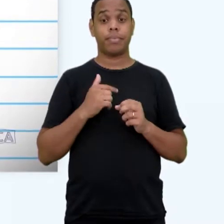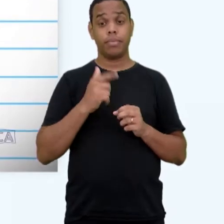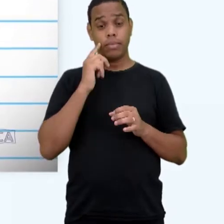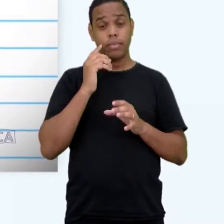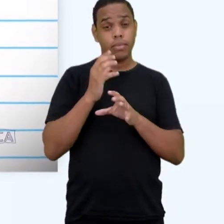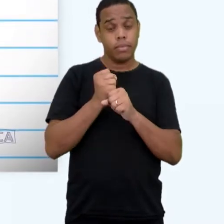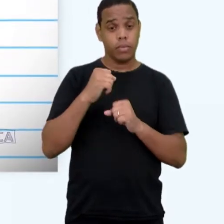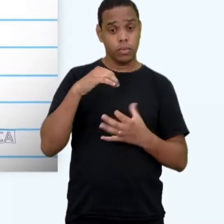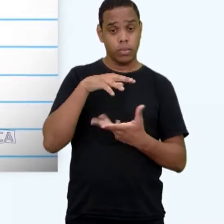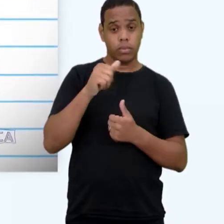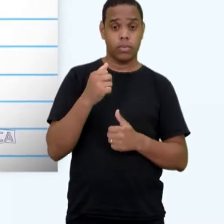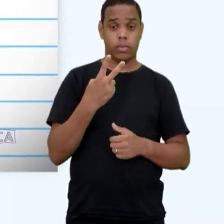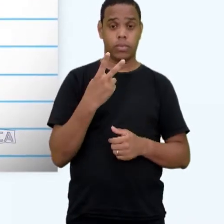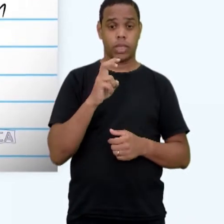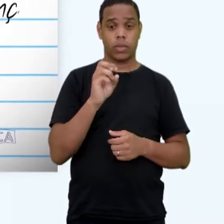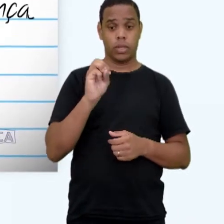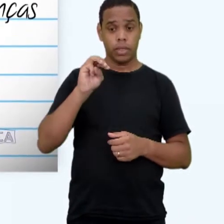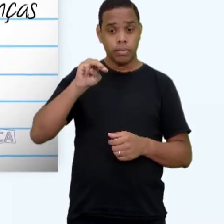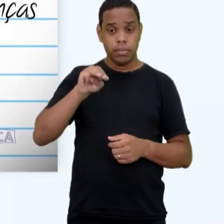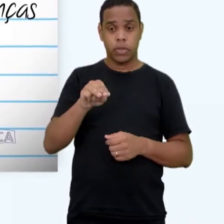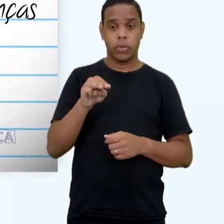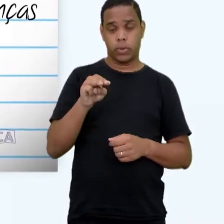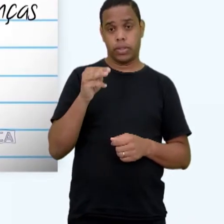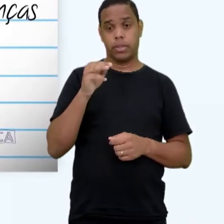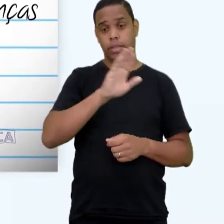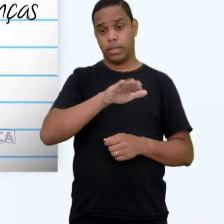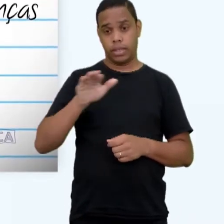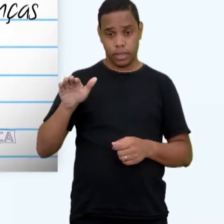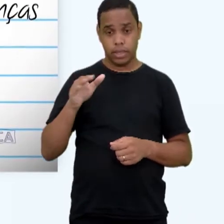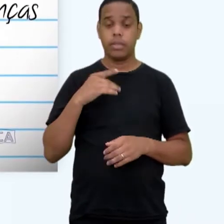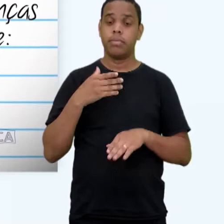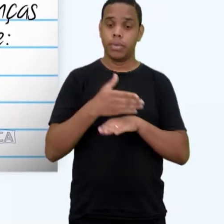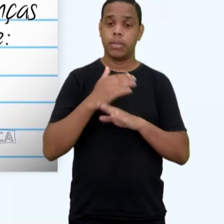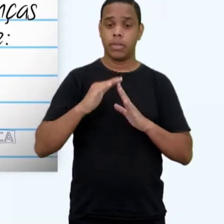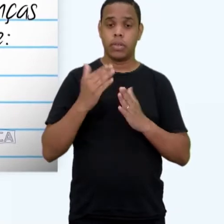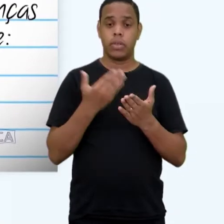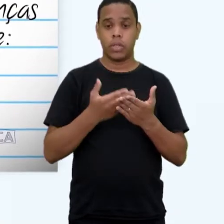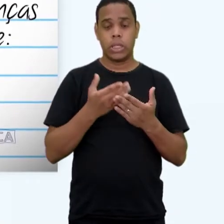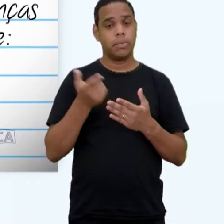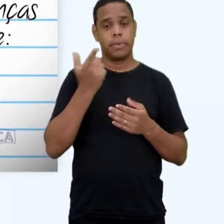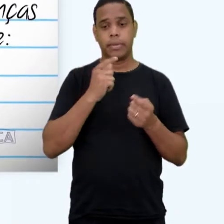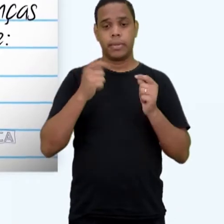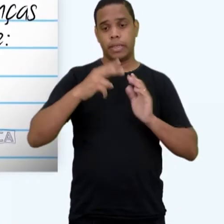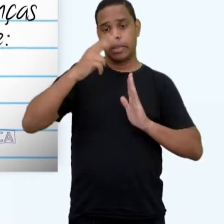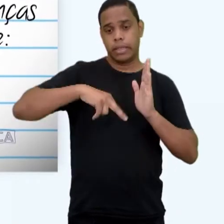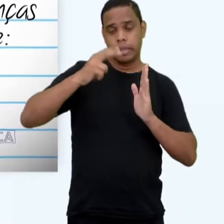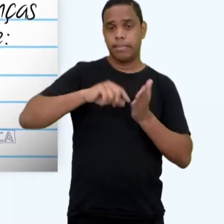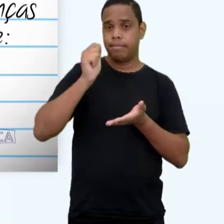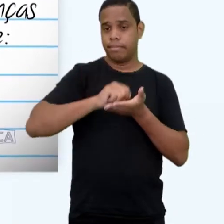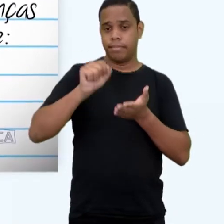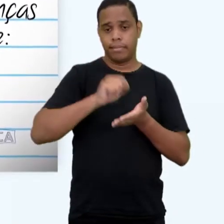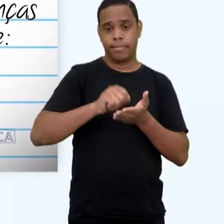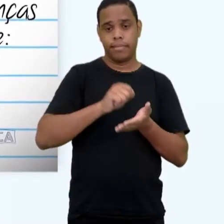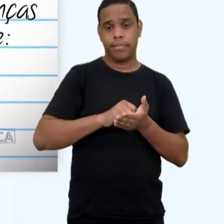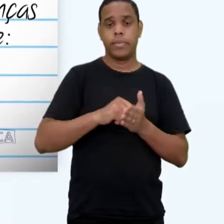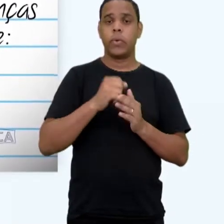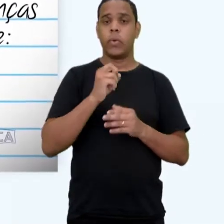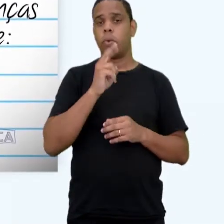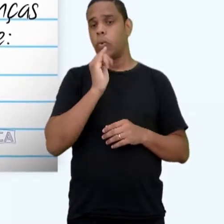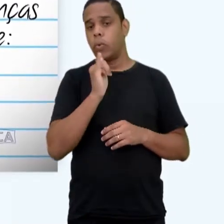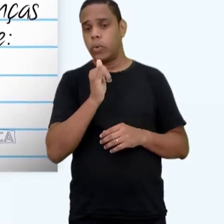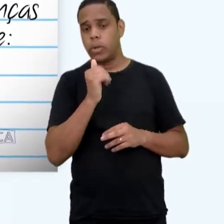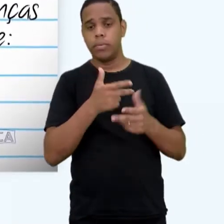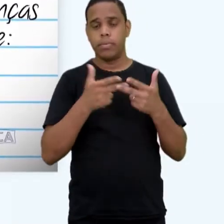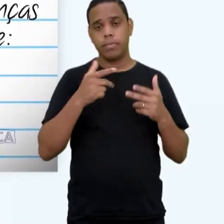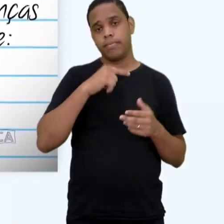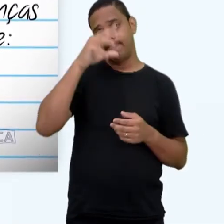mundo, pelo menos 250 milhões de crianças em idade escolar não sejam capazes de ler, escrever ou contar bem o